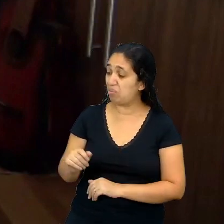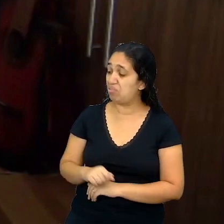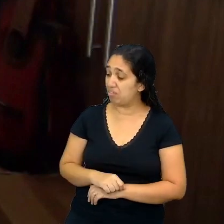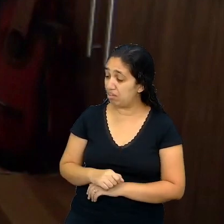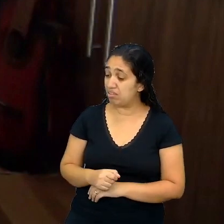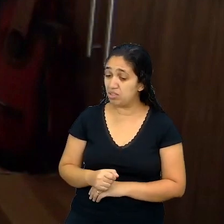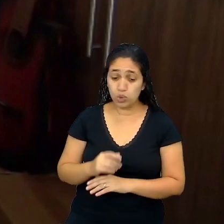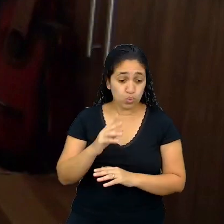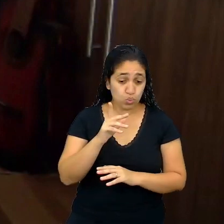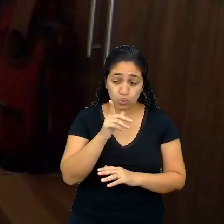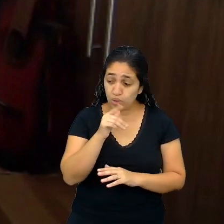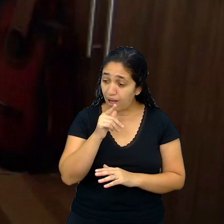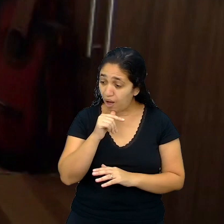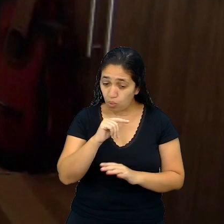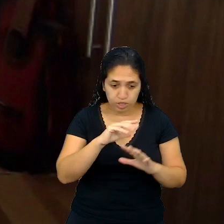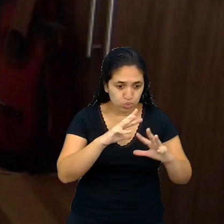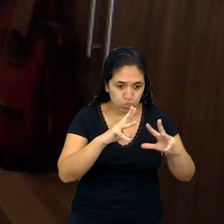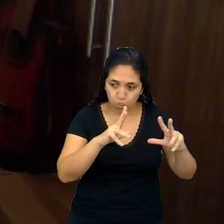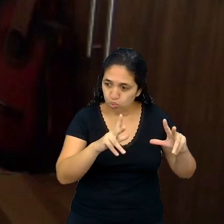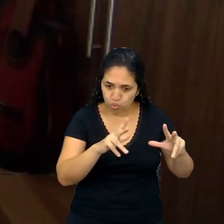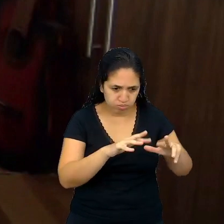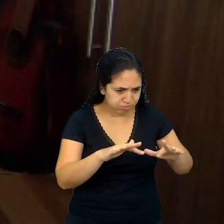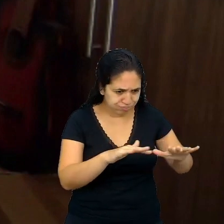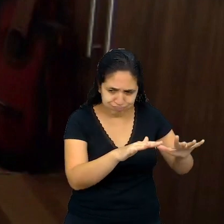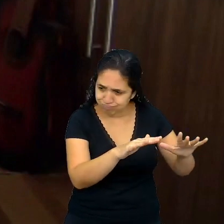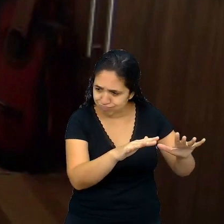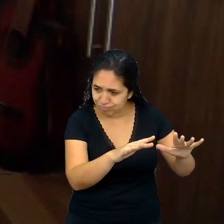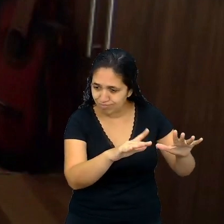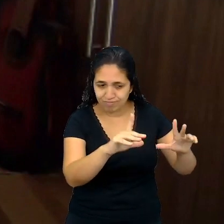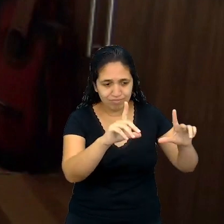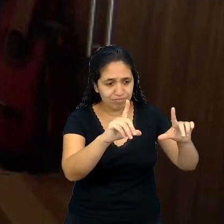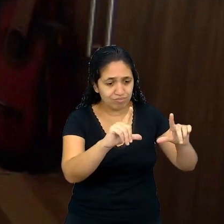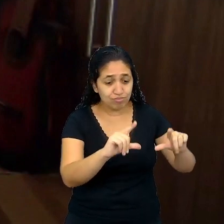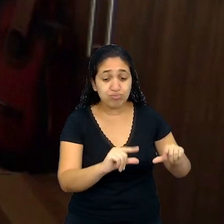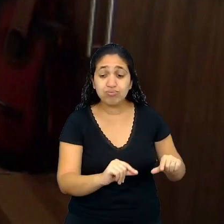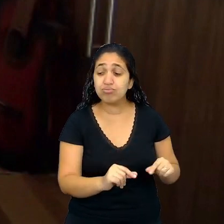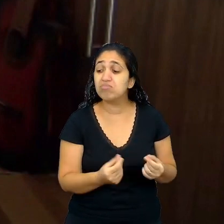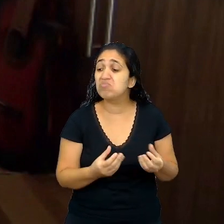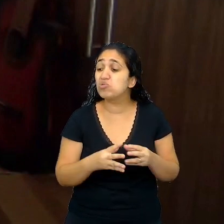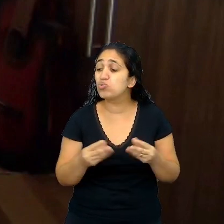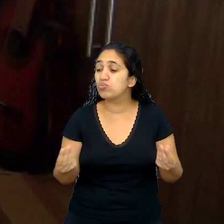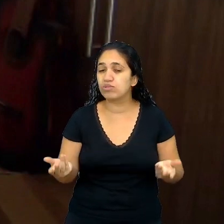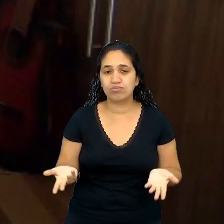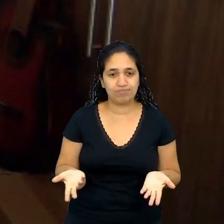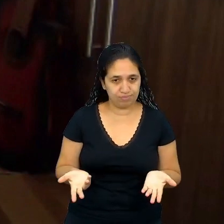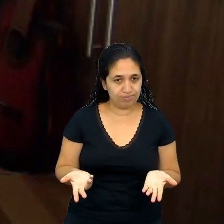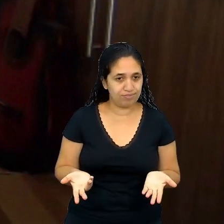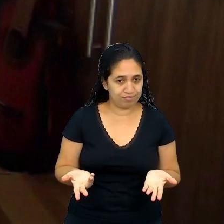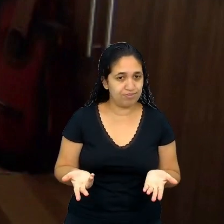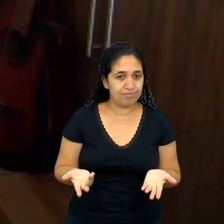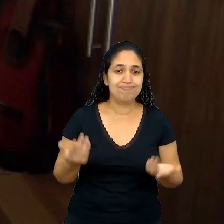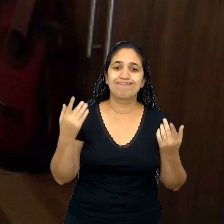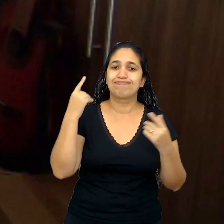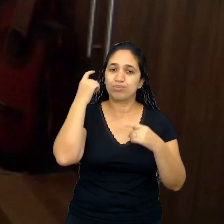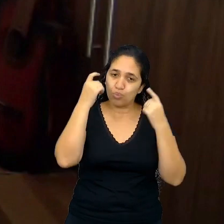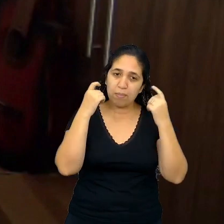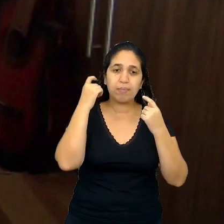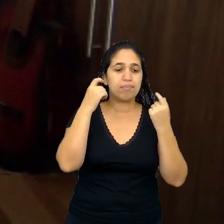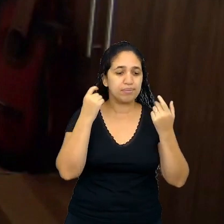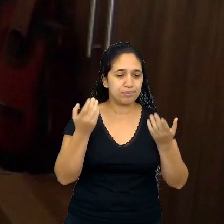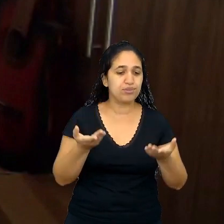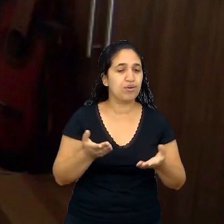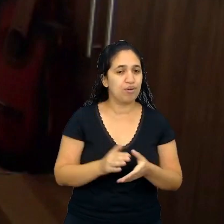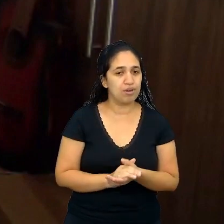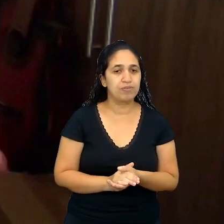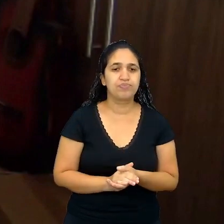foi toda aquela água que a gente viu aí depois da estação chuvosa e agora está nessa situação aí bastante preocupante, né?